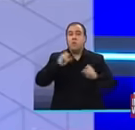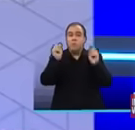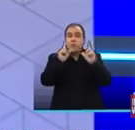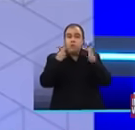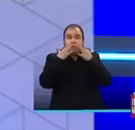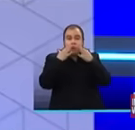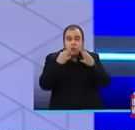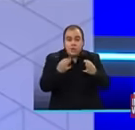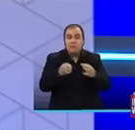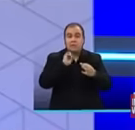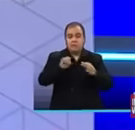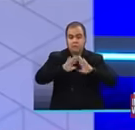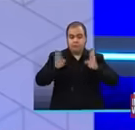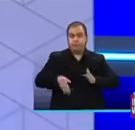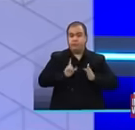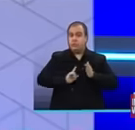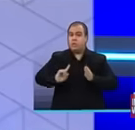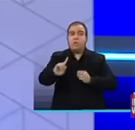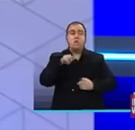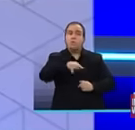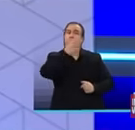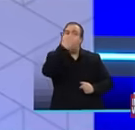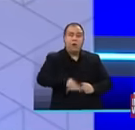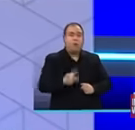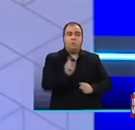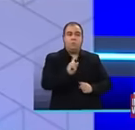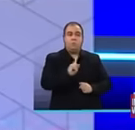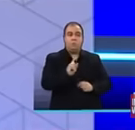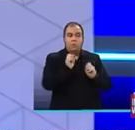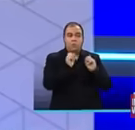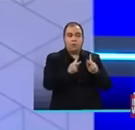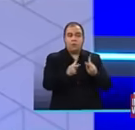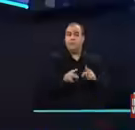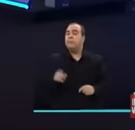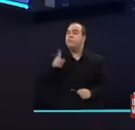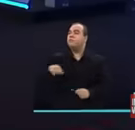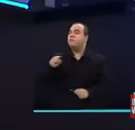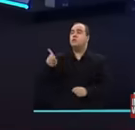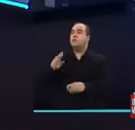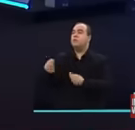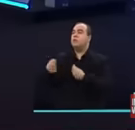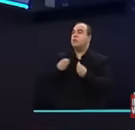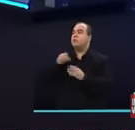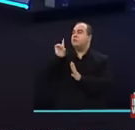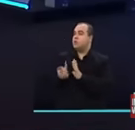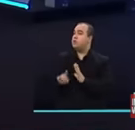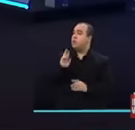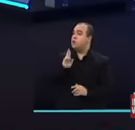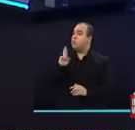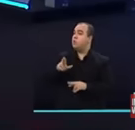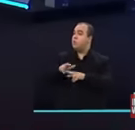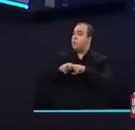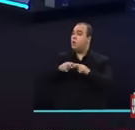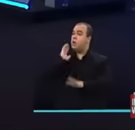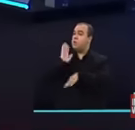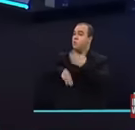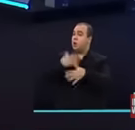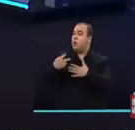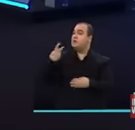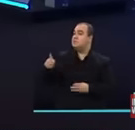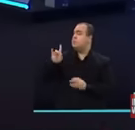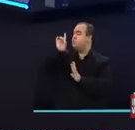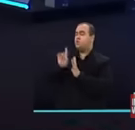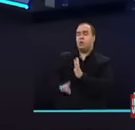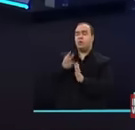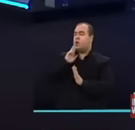caso de sair do púlpito, que isso não se repita, certo? Vocês não me deram um direito de resposta. E por causa dessa bagunça foi retirado o seu direito